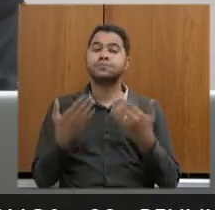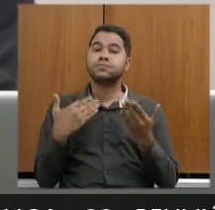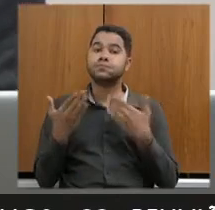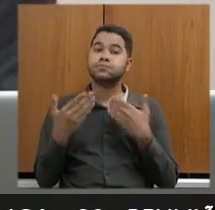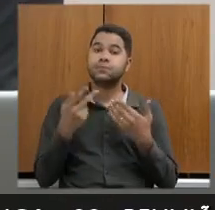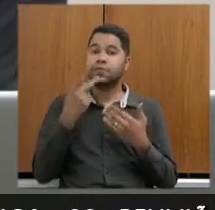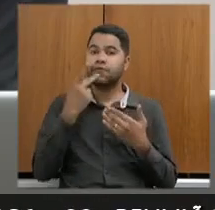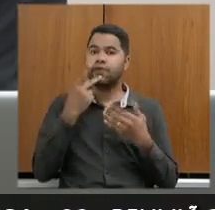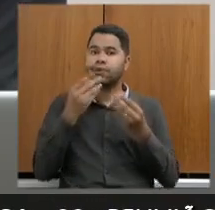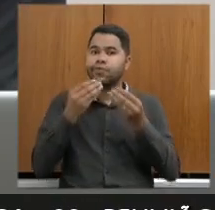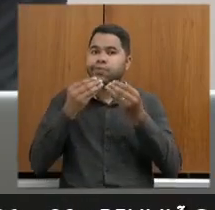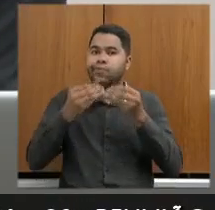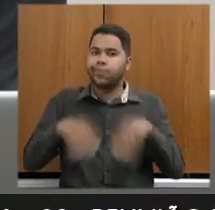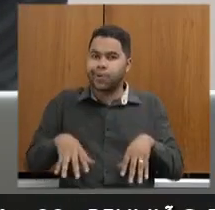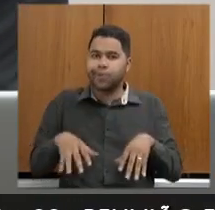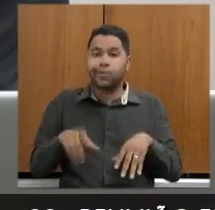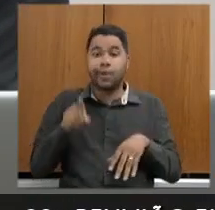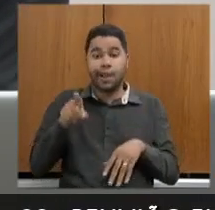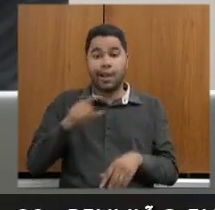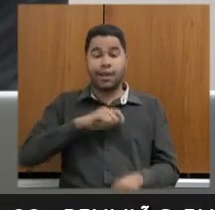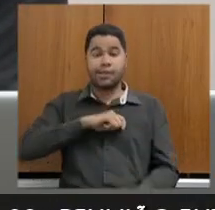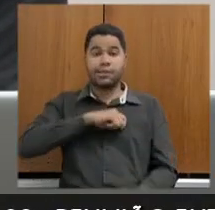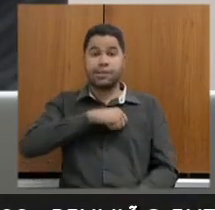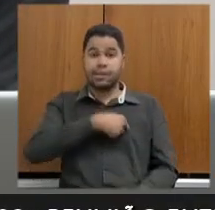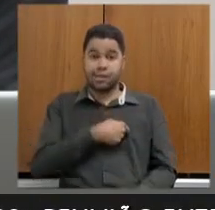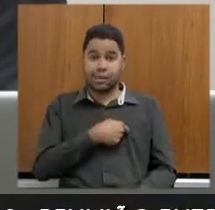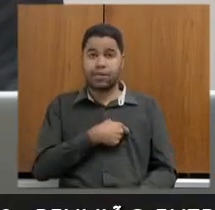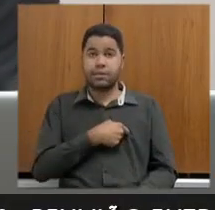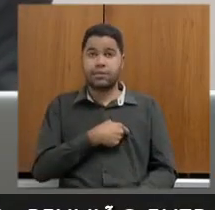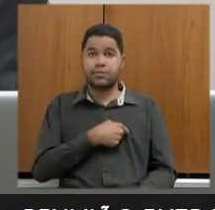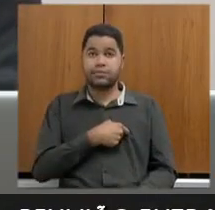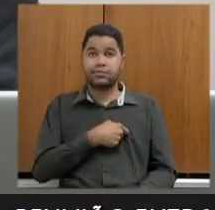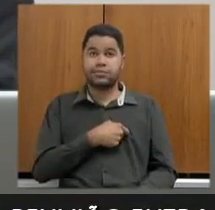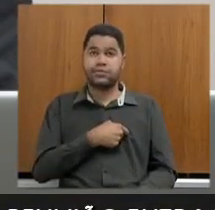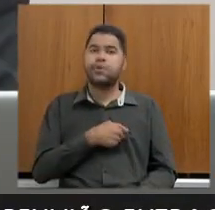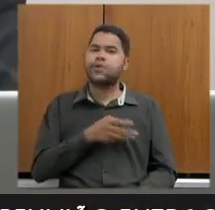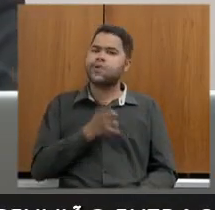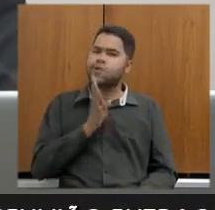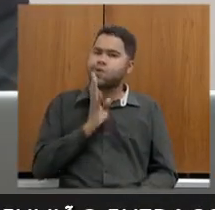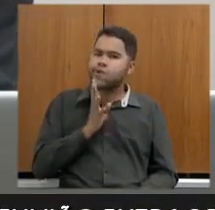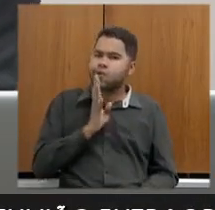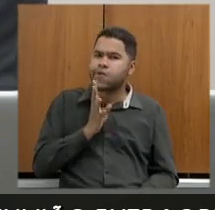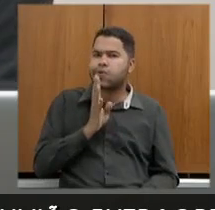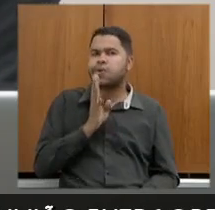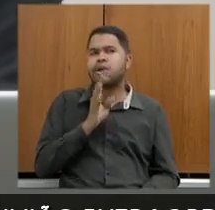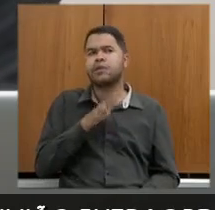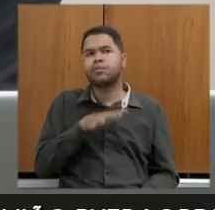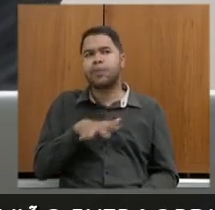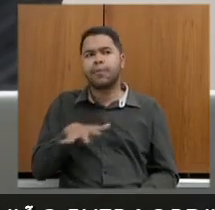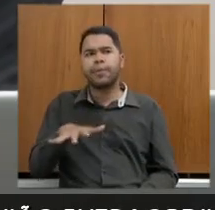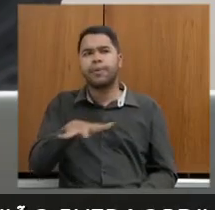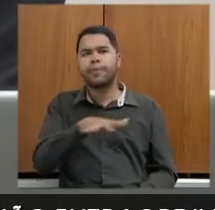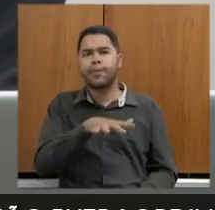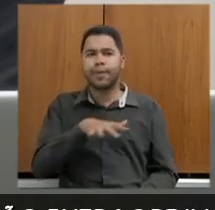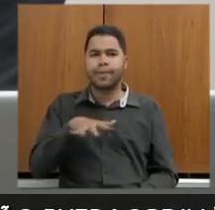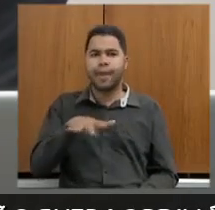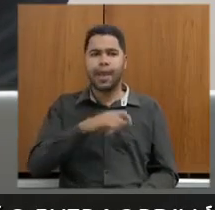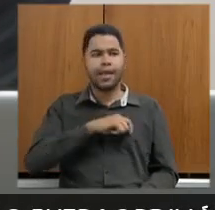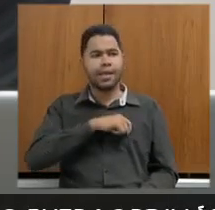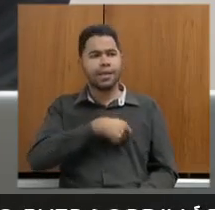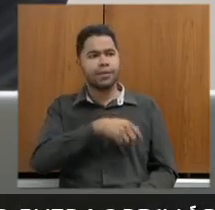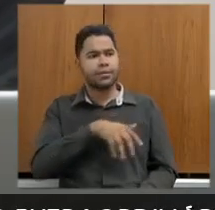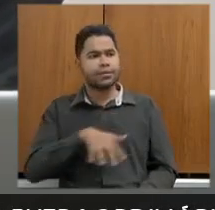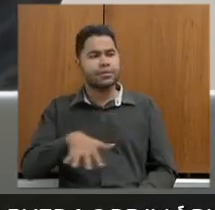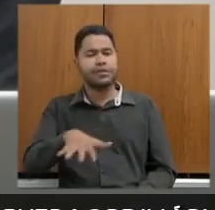aí ela falando do prejuízo que tem ela como delegada de polícia e que conhece a matéria ou seja de estar na delegacia